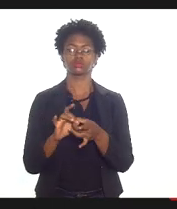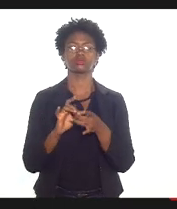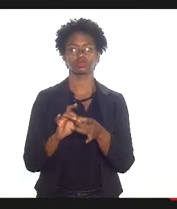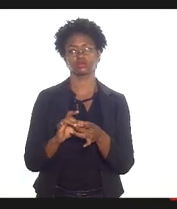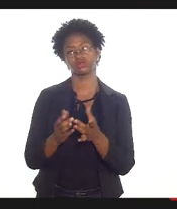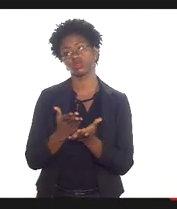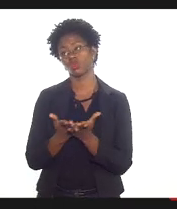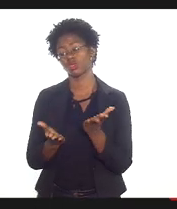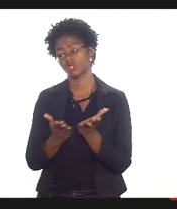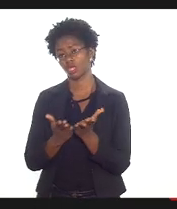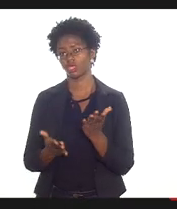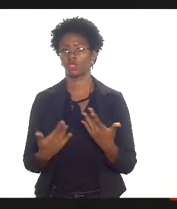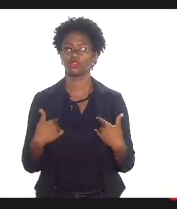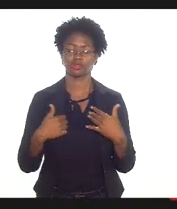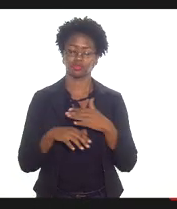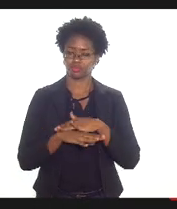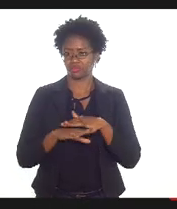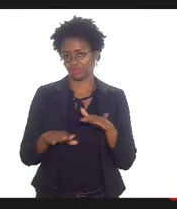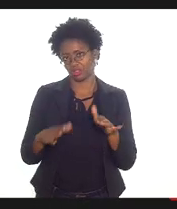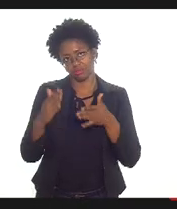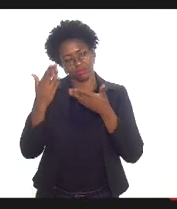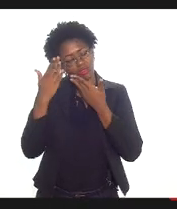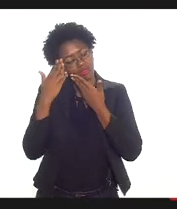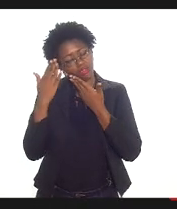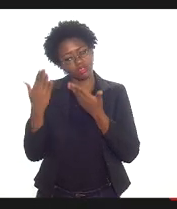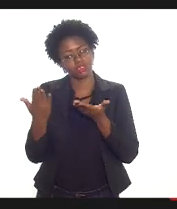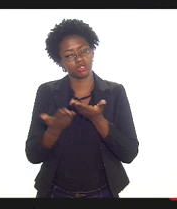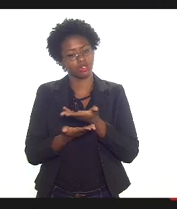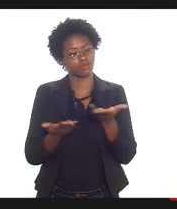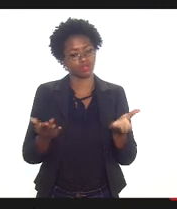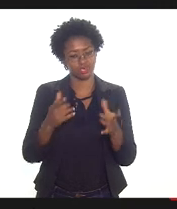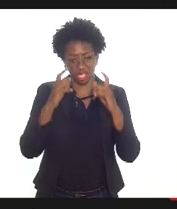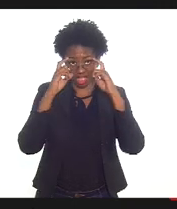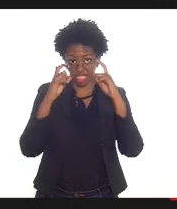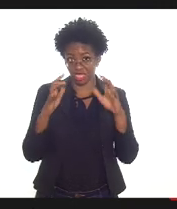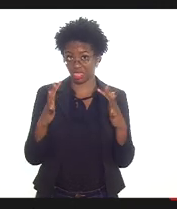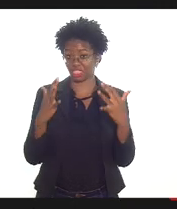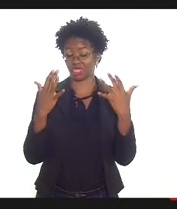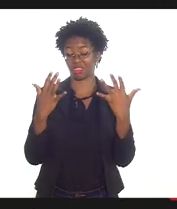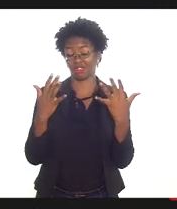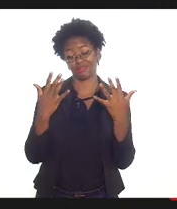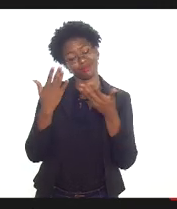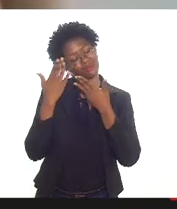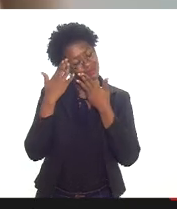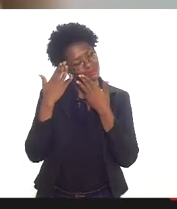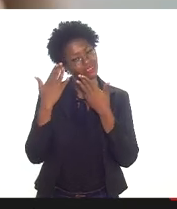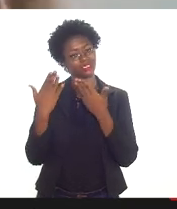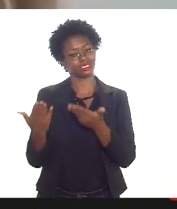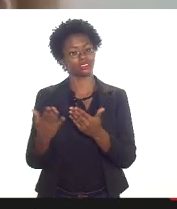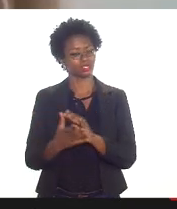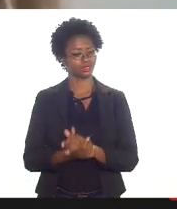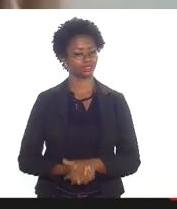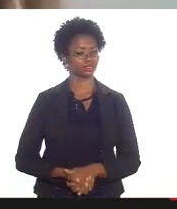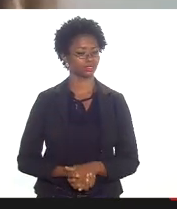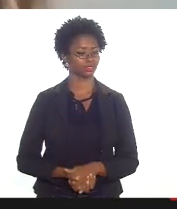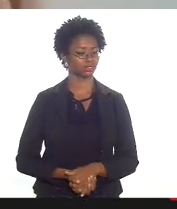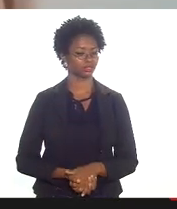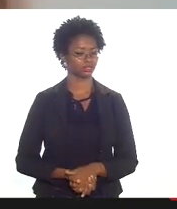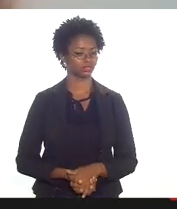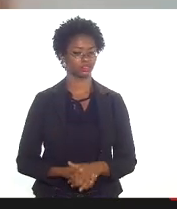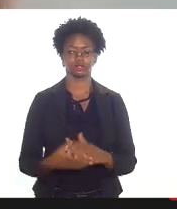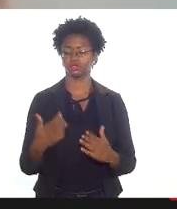excedente. Eu vou ficando por aqui, agradeço a atenção de vocês e me ponho